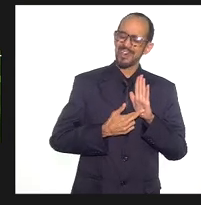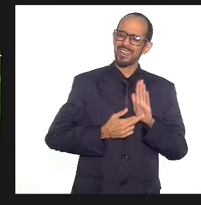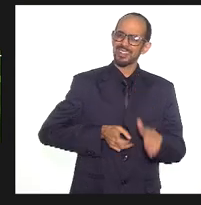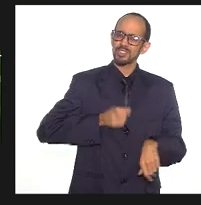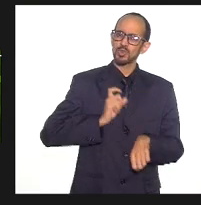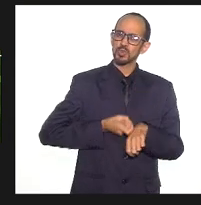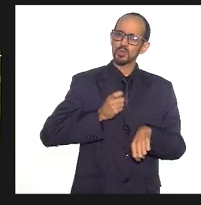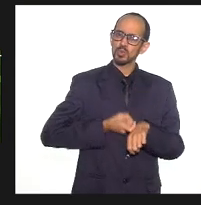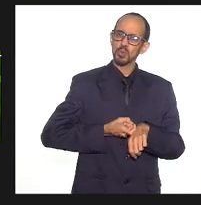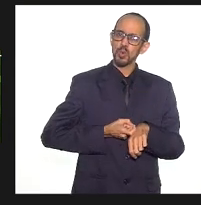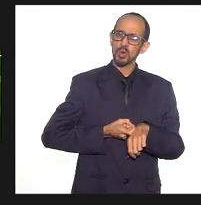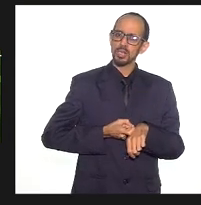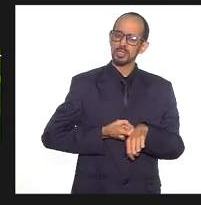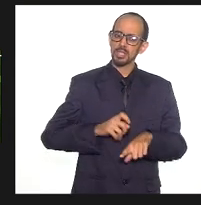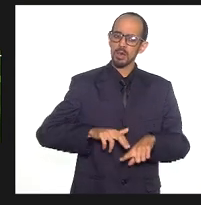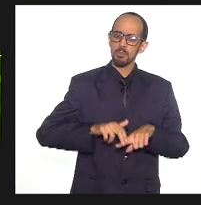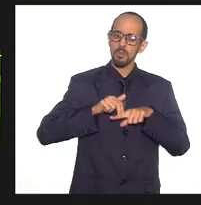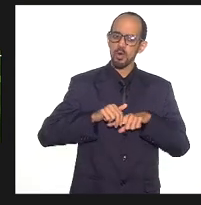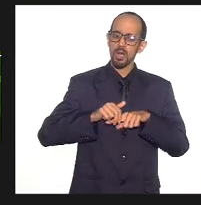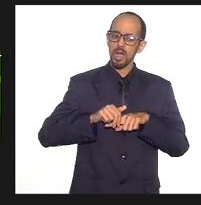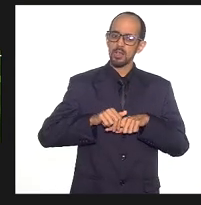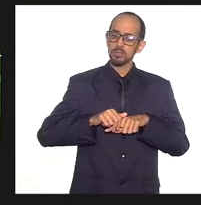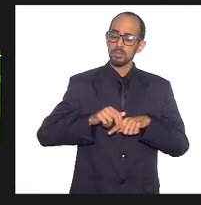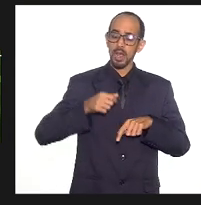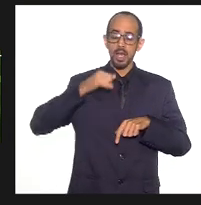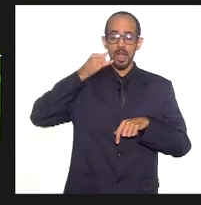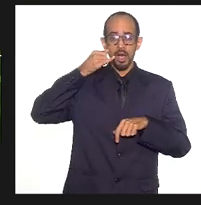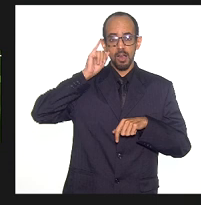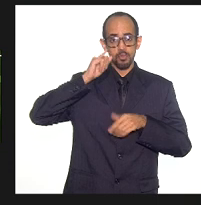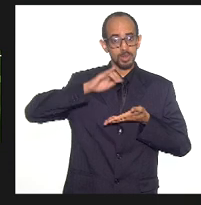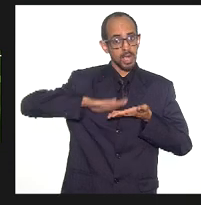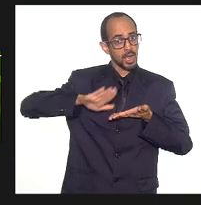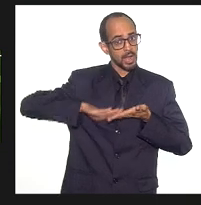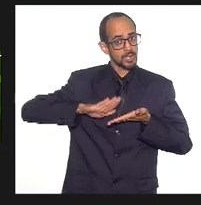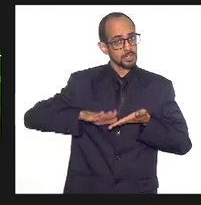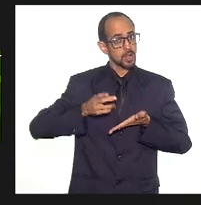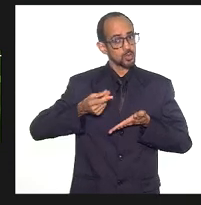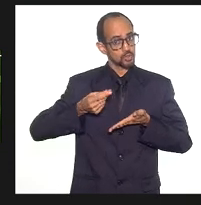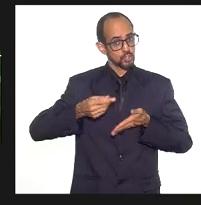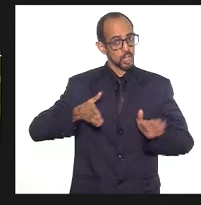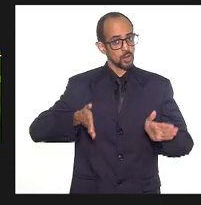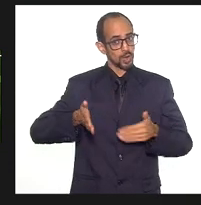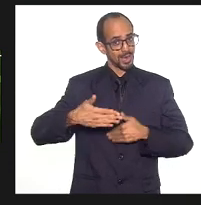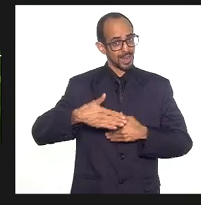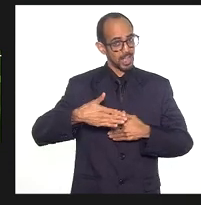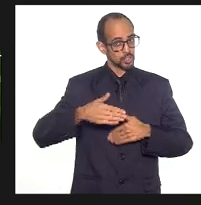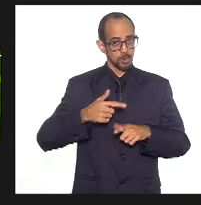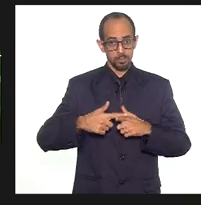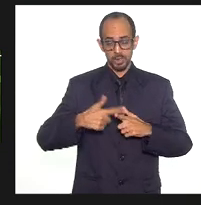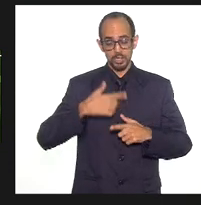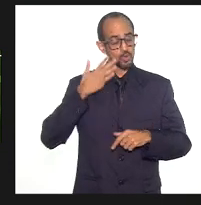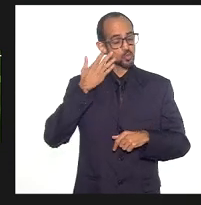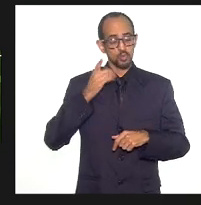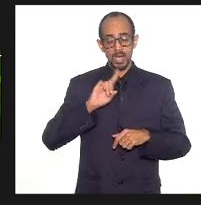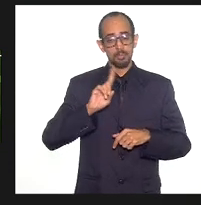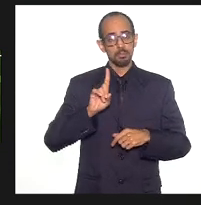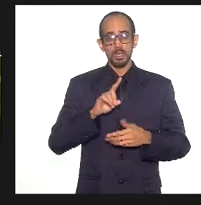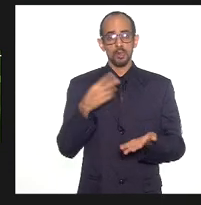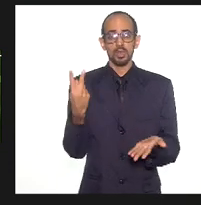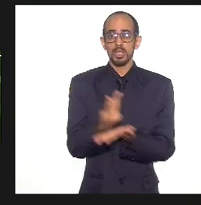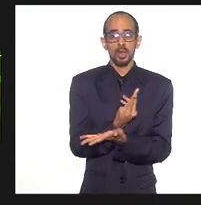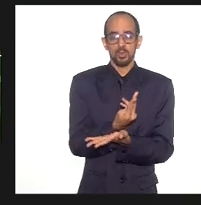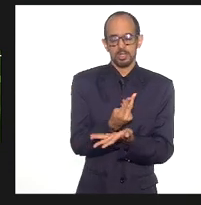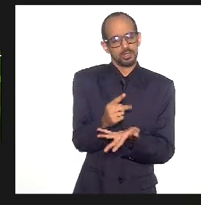de salvaguardar o caixa num período em que nós não sabíamos, entre o segundo e o terceiro tri, qual seria a